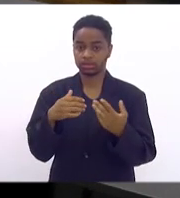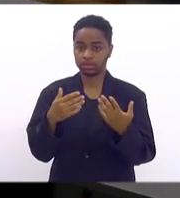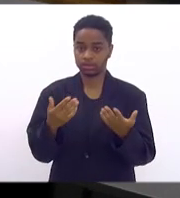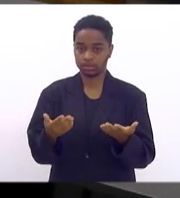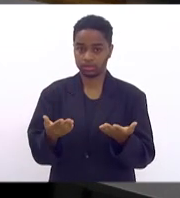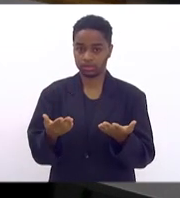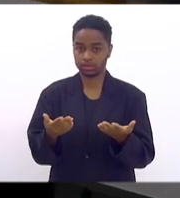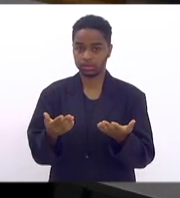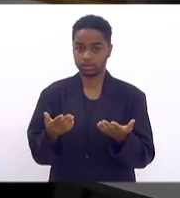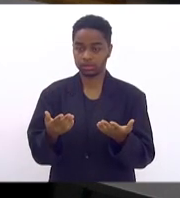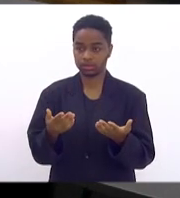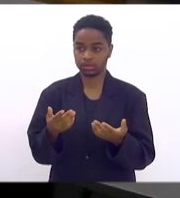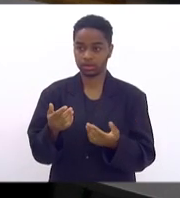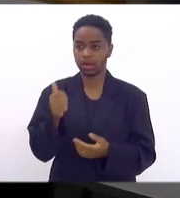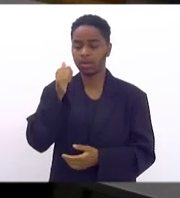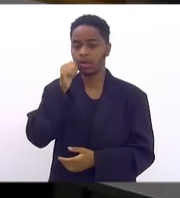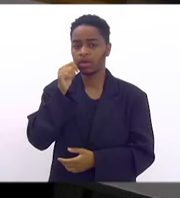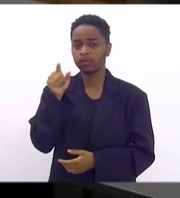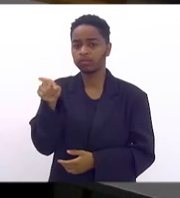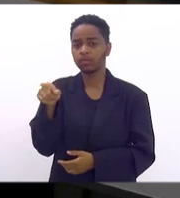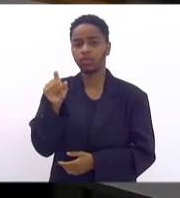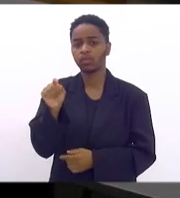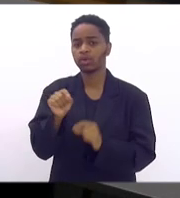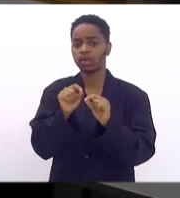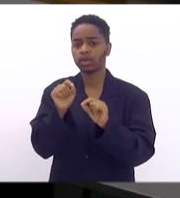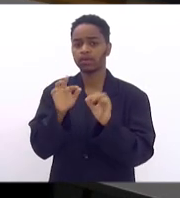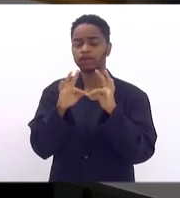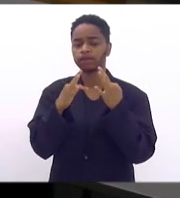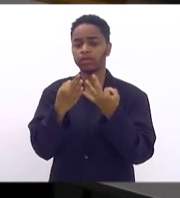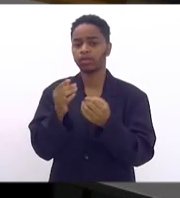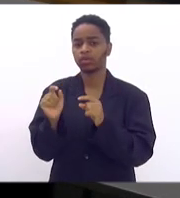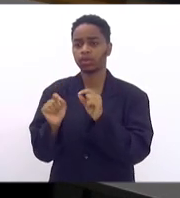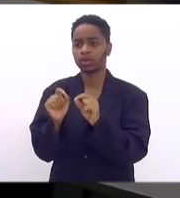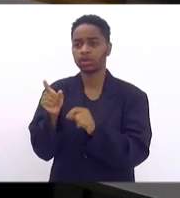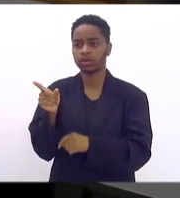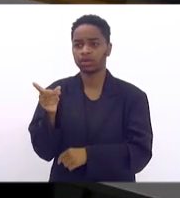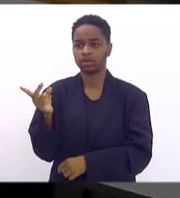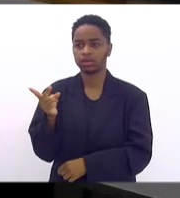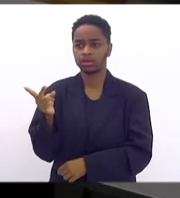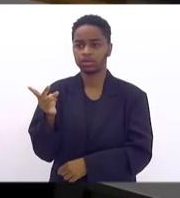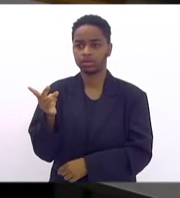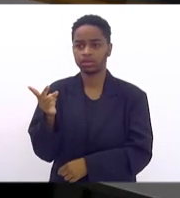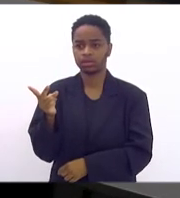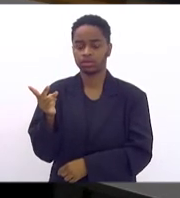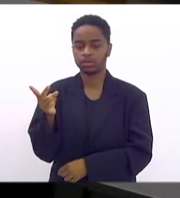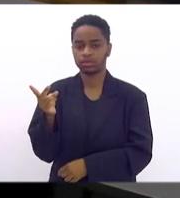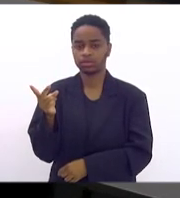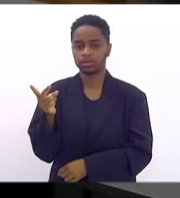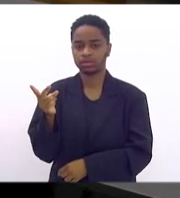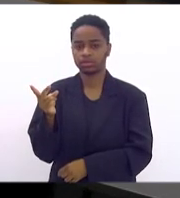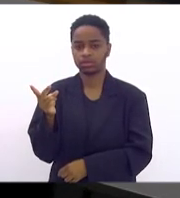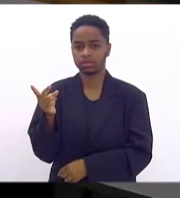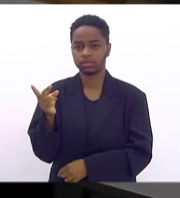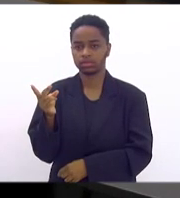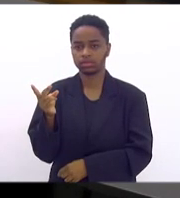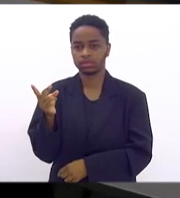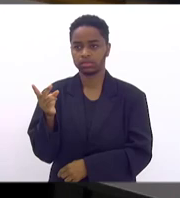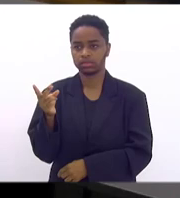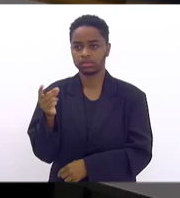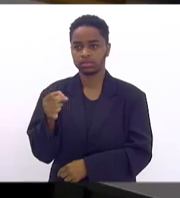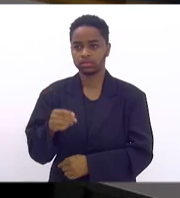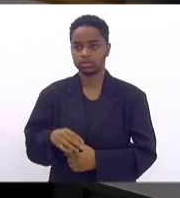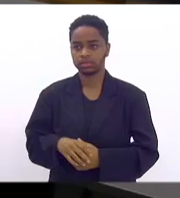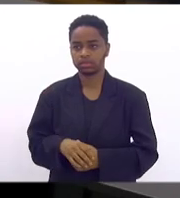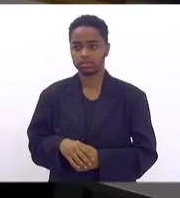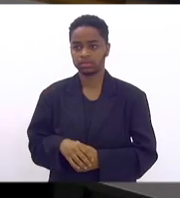Essas mulheres é o quê? Quais são o grau de parentesco das senhoras? Aqui é com ele? Não, não. Eu